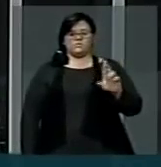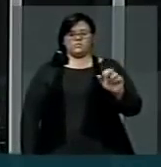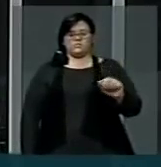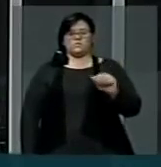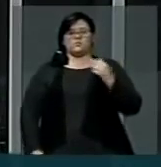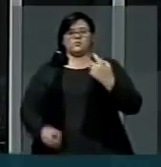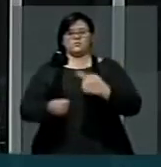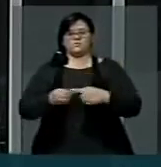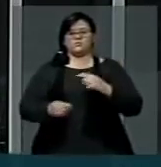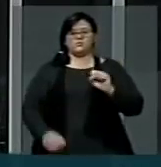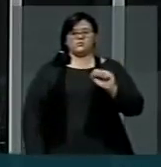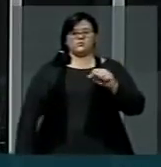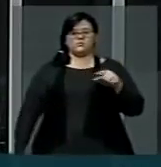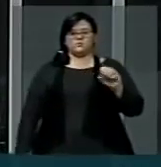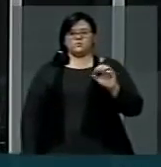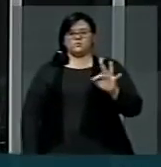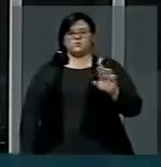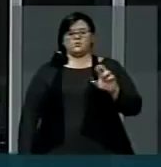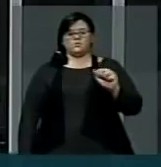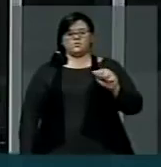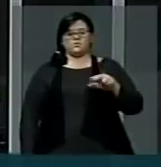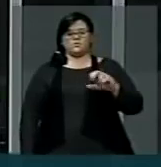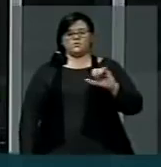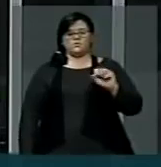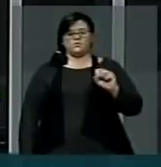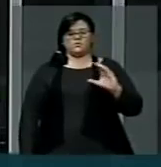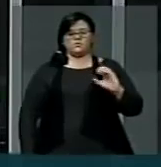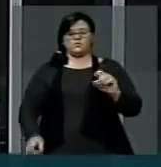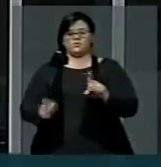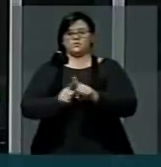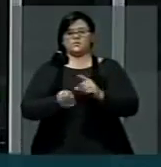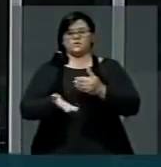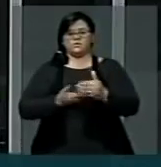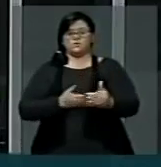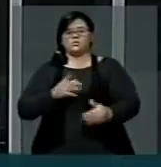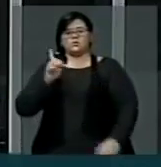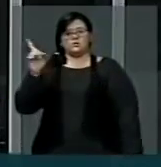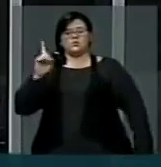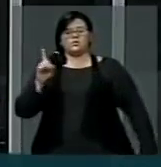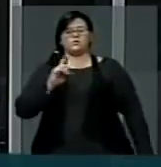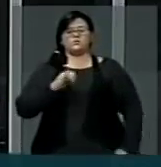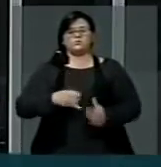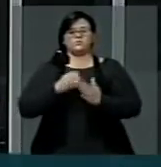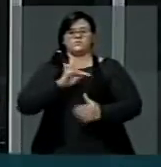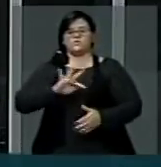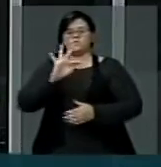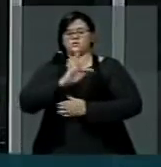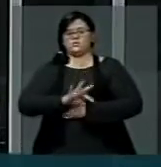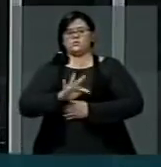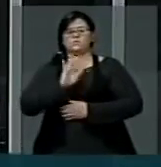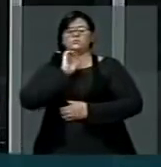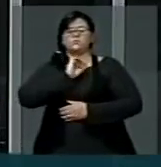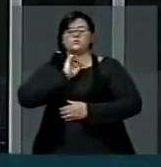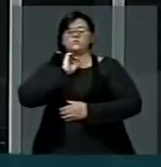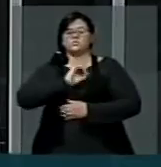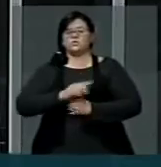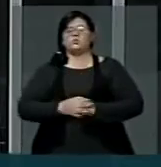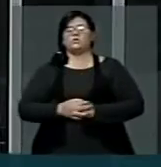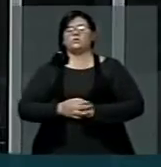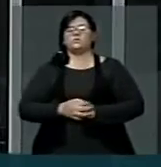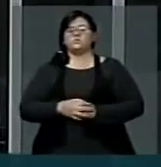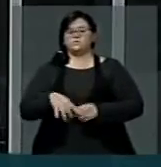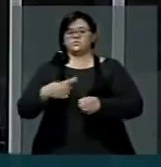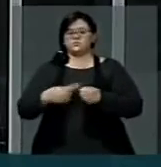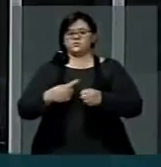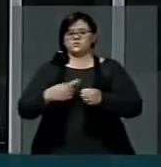a implantação também do Instituto Federal em Governador Valadares, a implantação do Instituto Federal